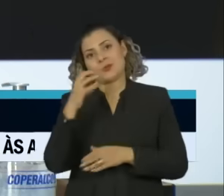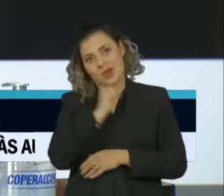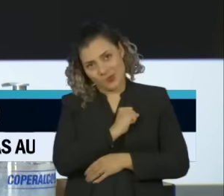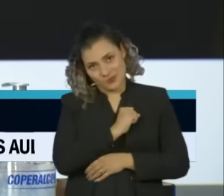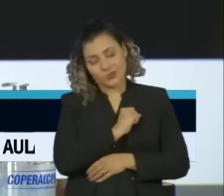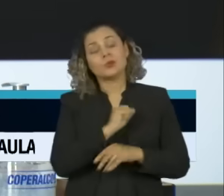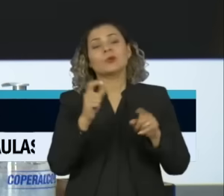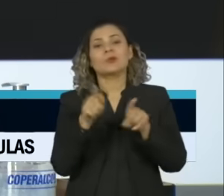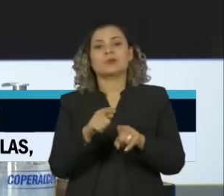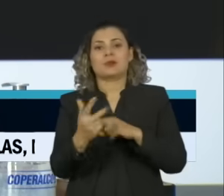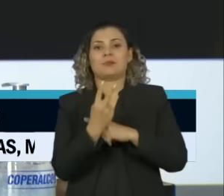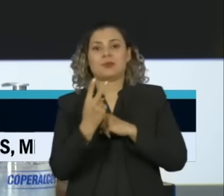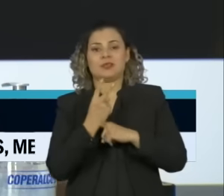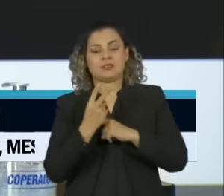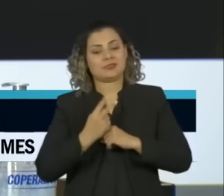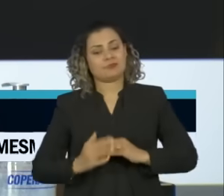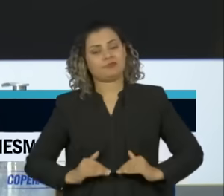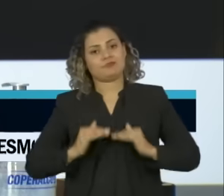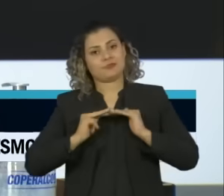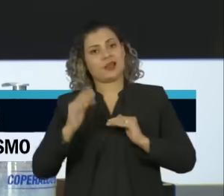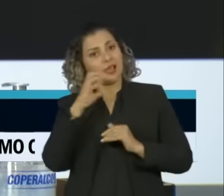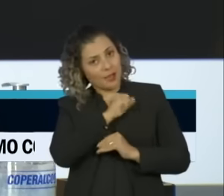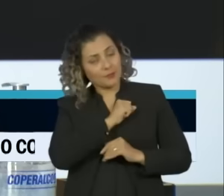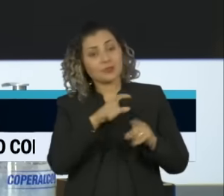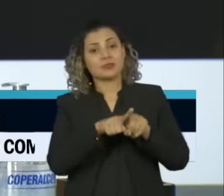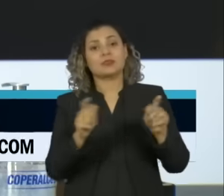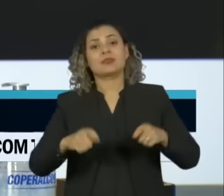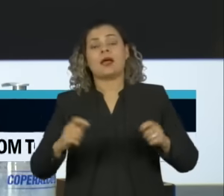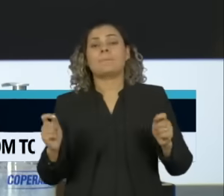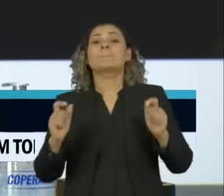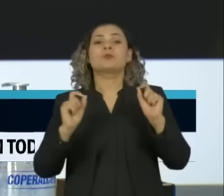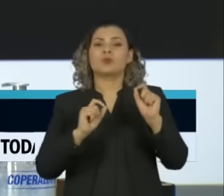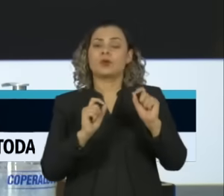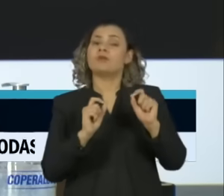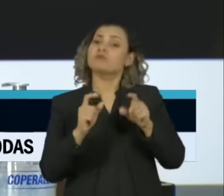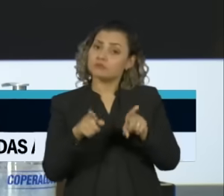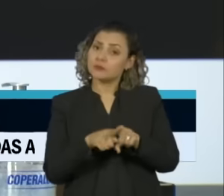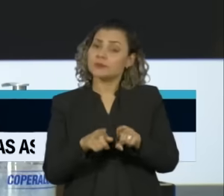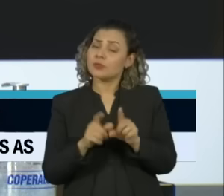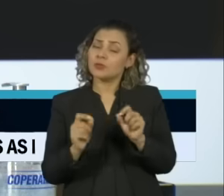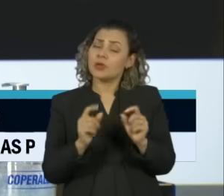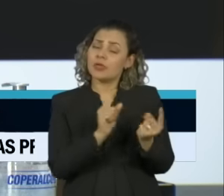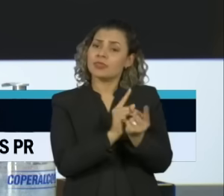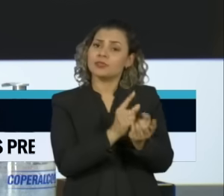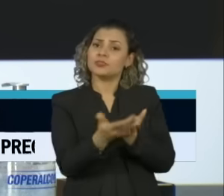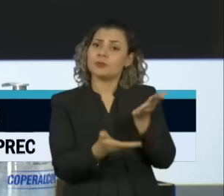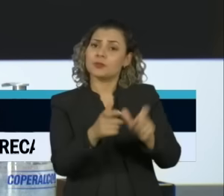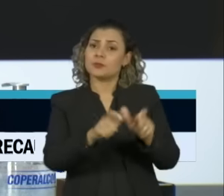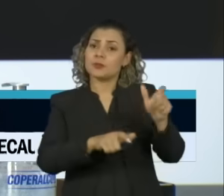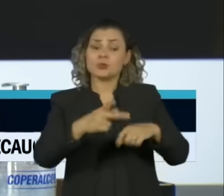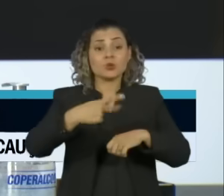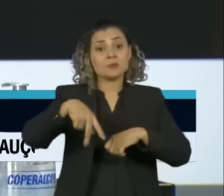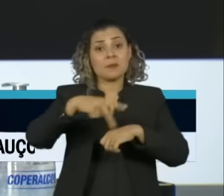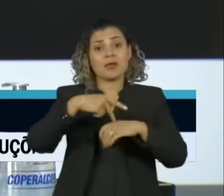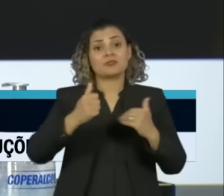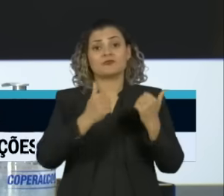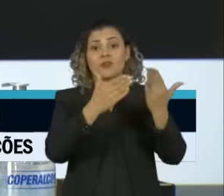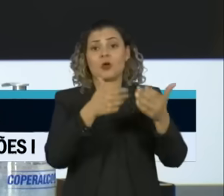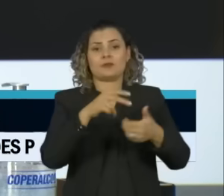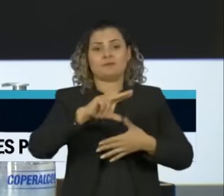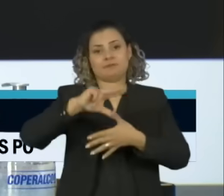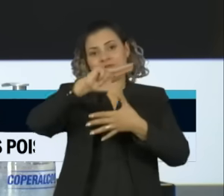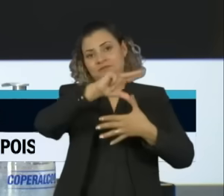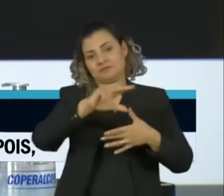maior será a imunização e também a possibilidade, na sequência, de atender outros países aqui do